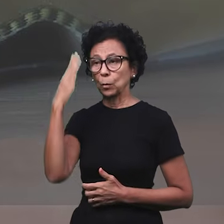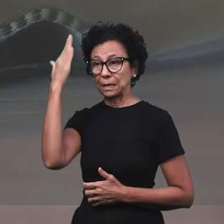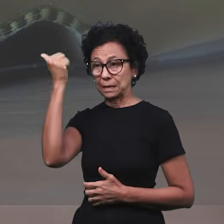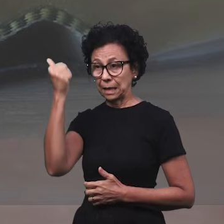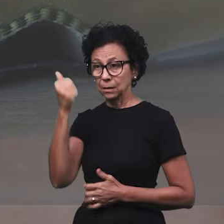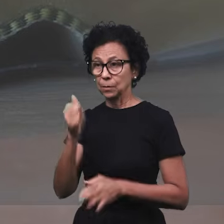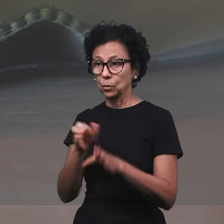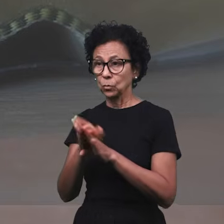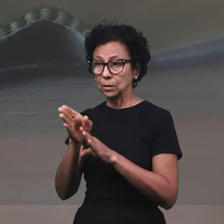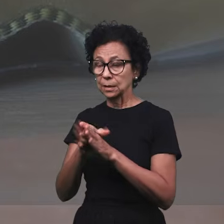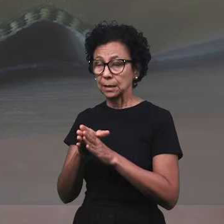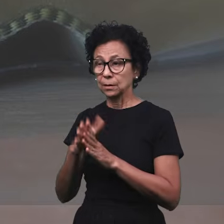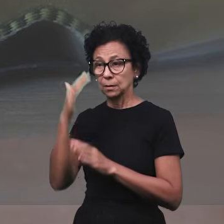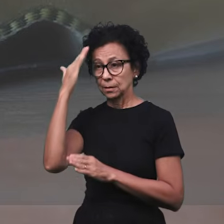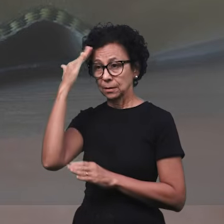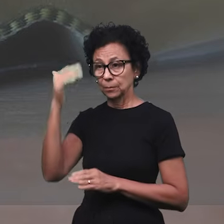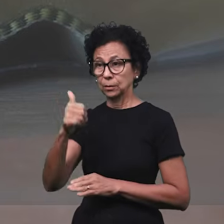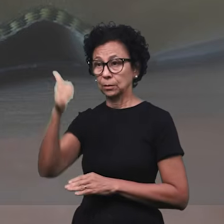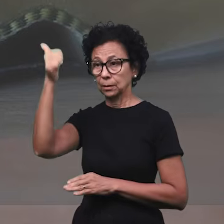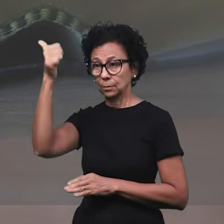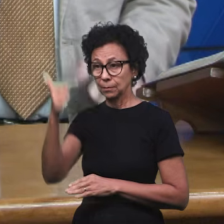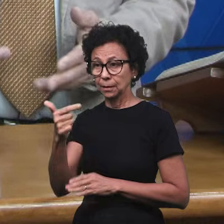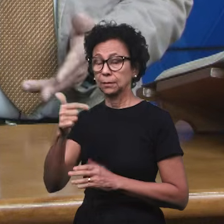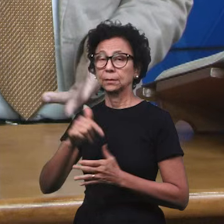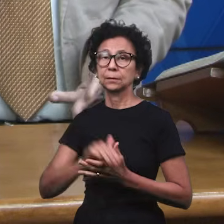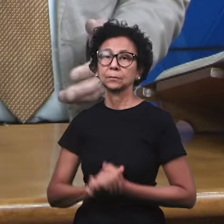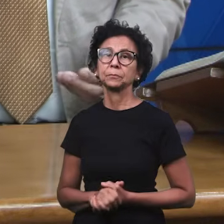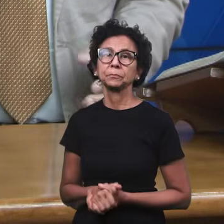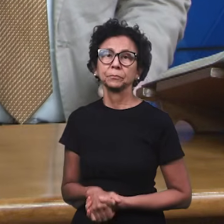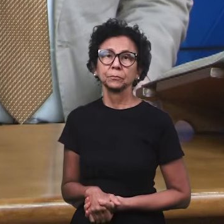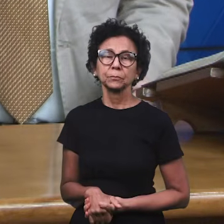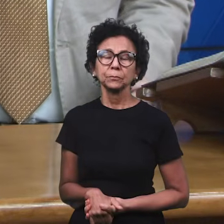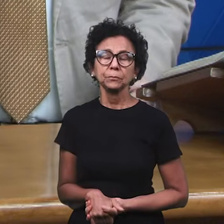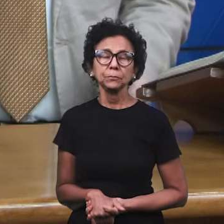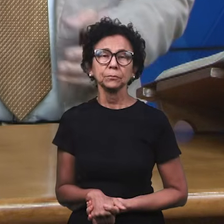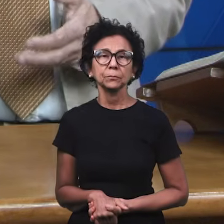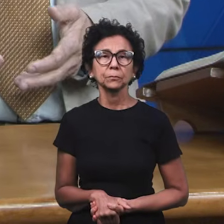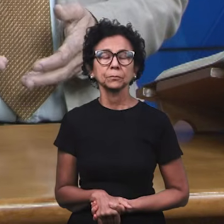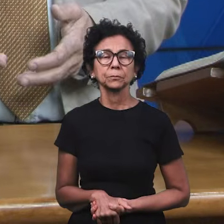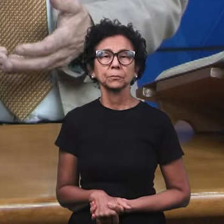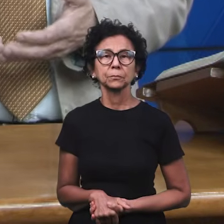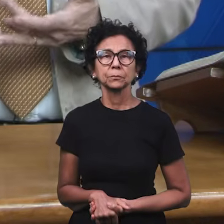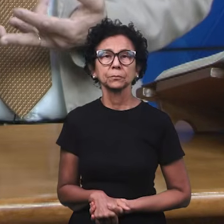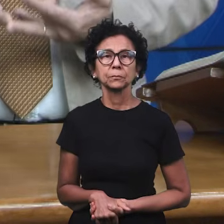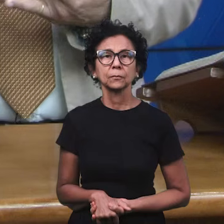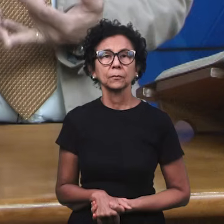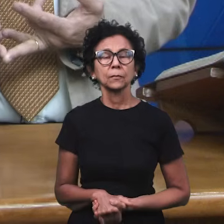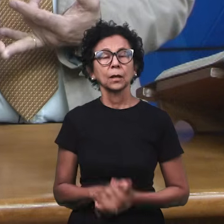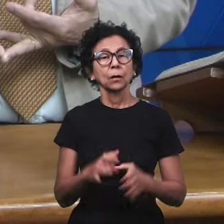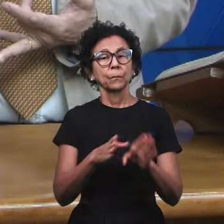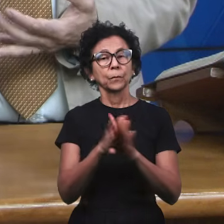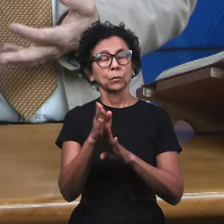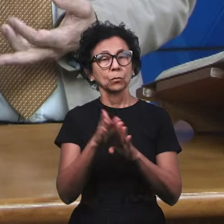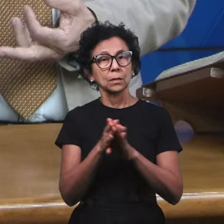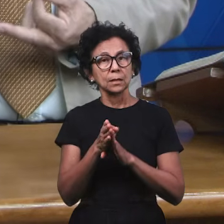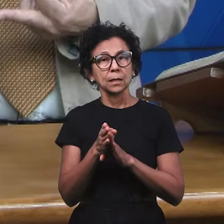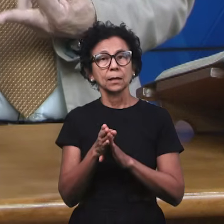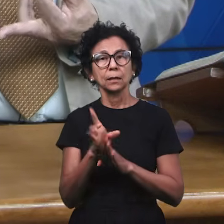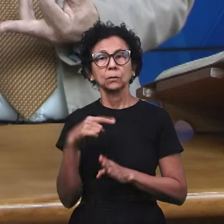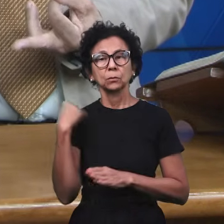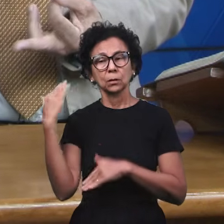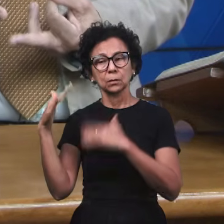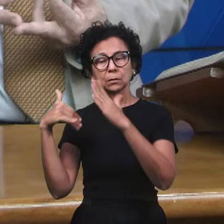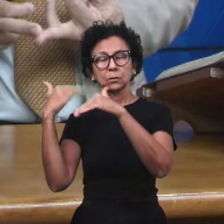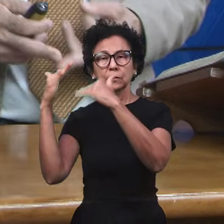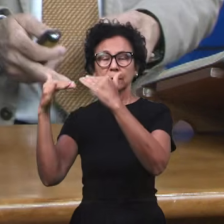e ele crescerá em entendimento. Que coisa gloriosa, né? Na correção, nós somos edificados,